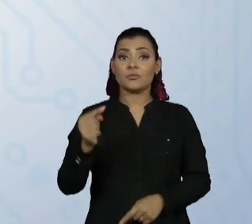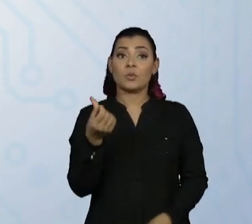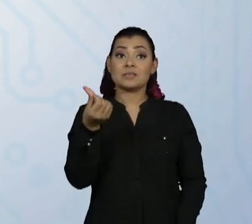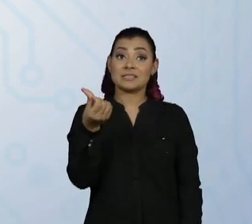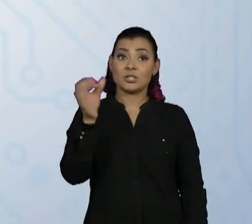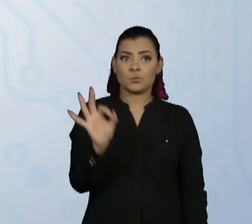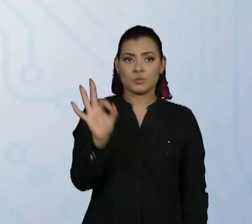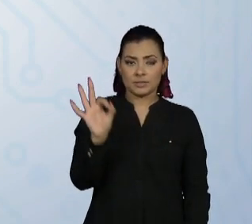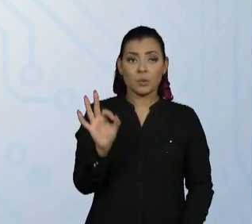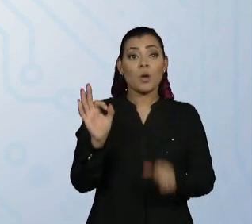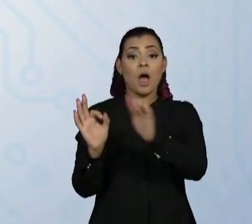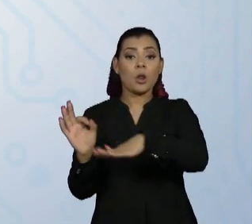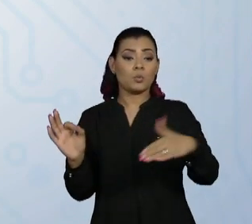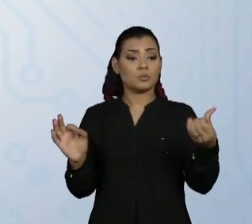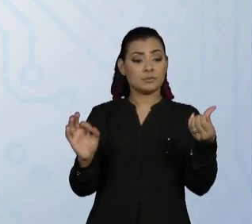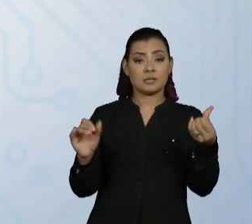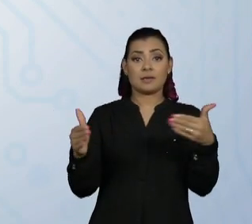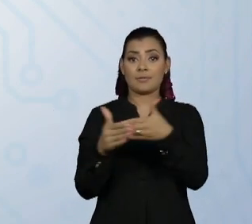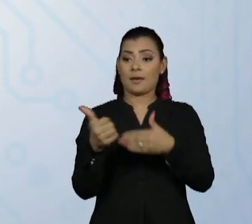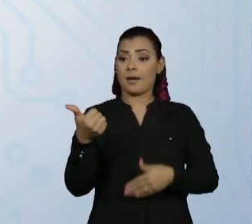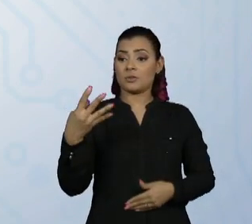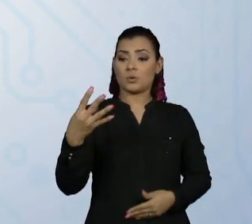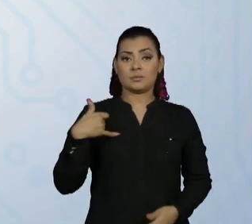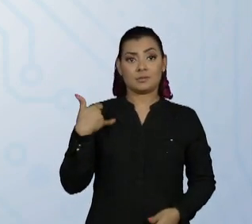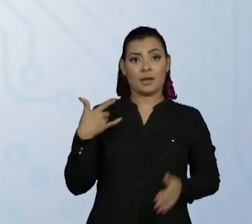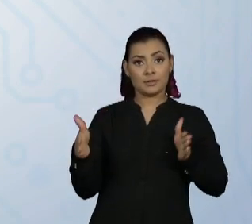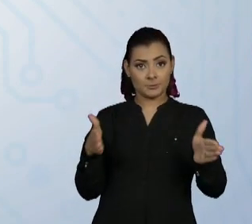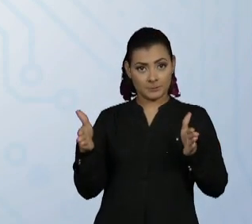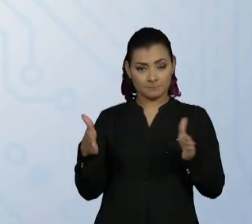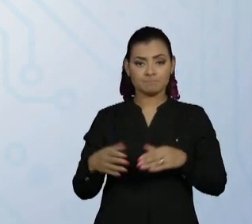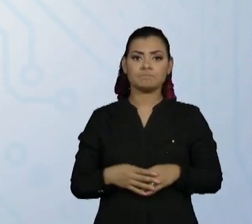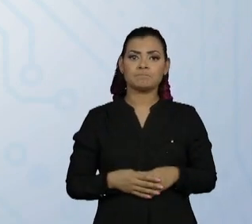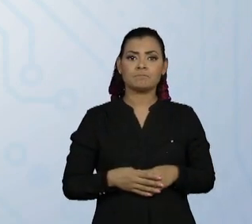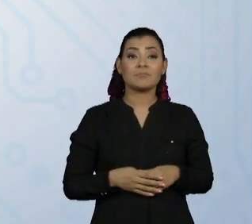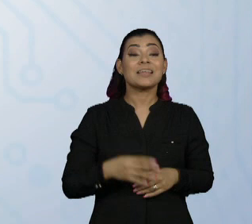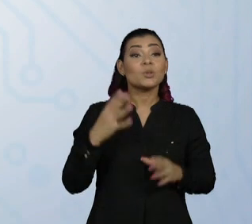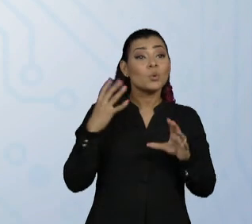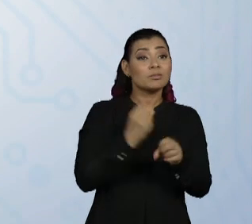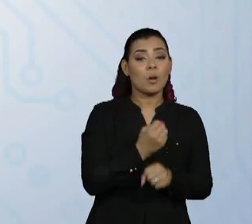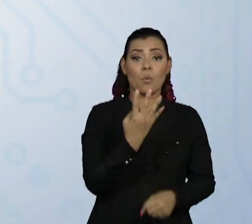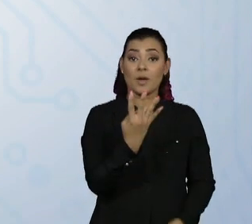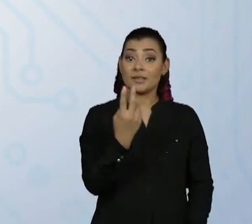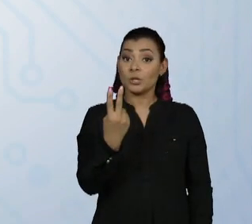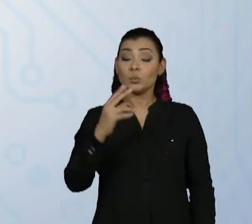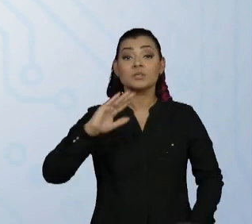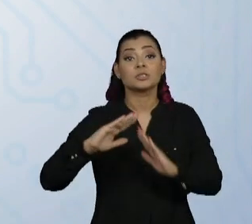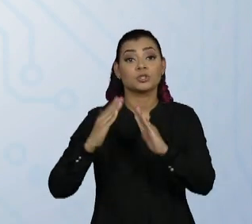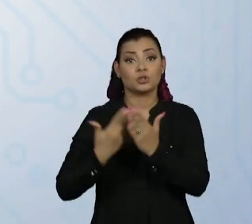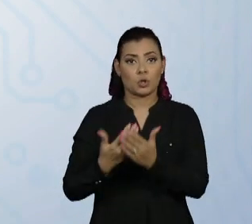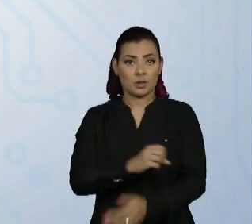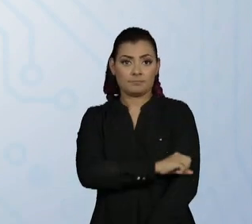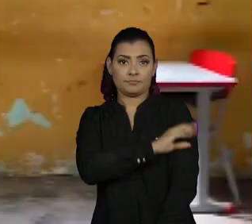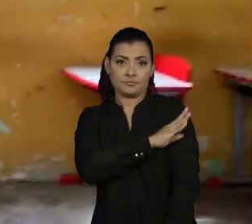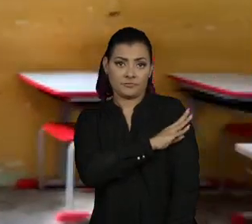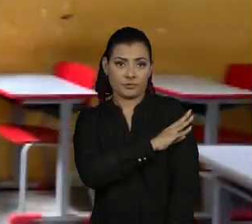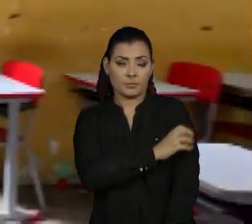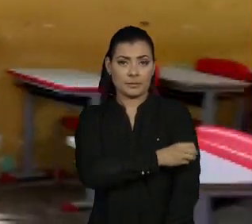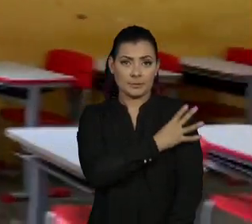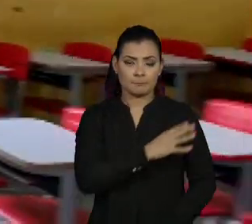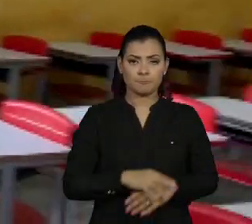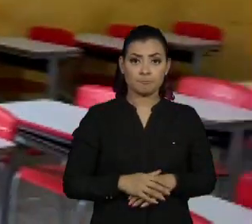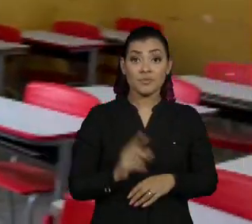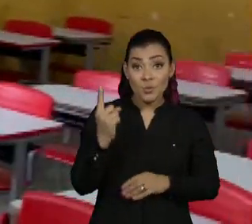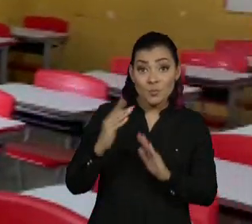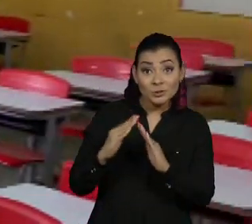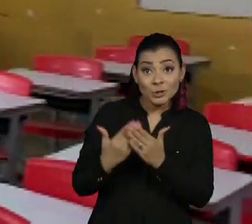97,6% entre alunos de 6 a 14 anos de idade. São 42 escolas de ensino fundamental. Uma